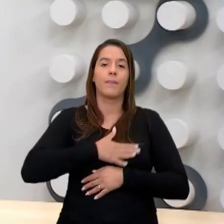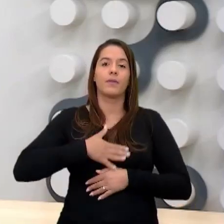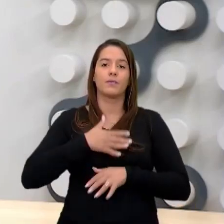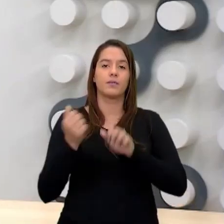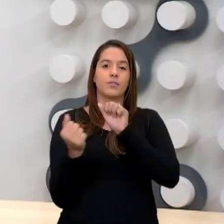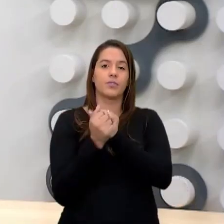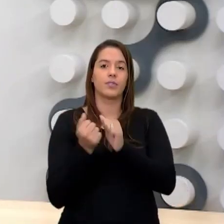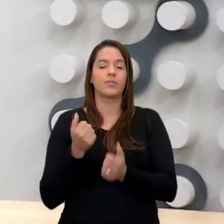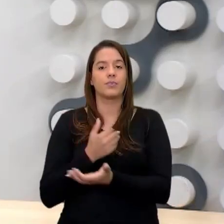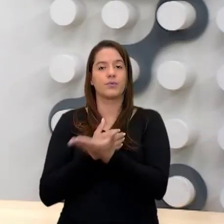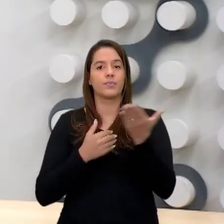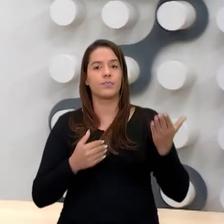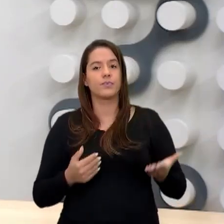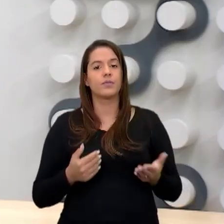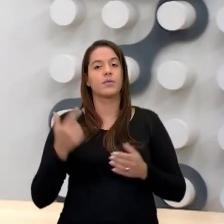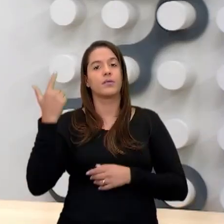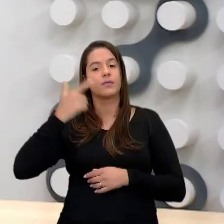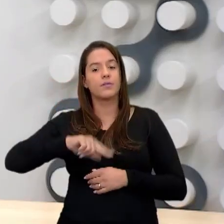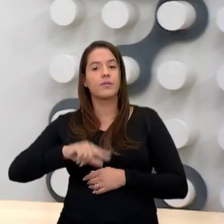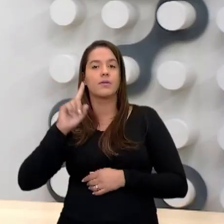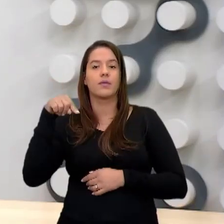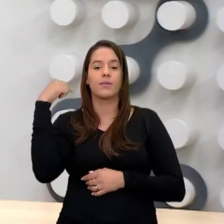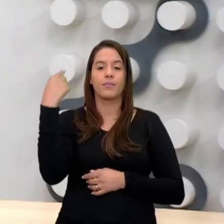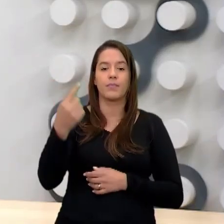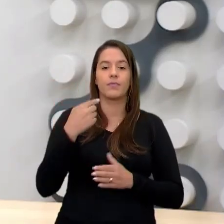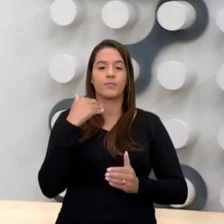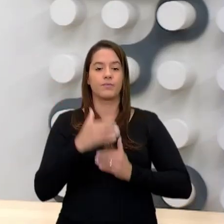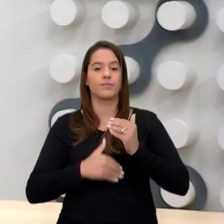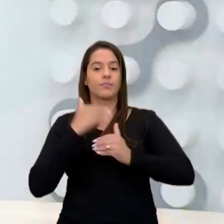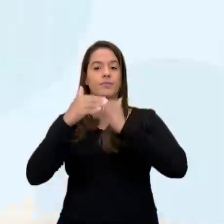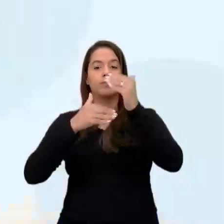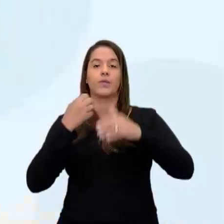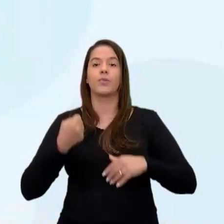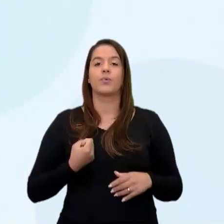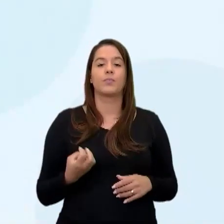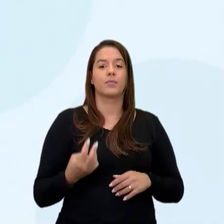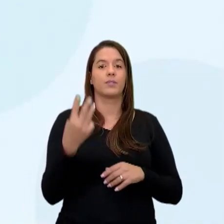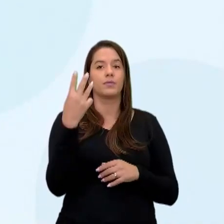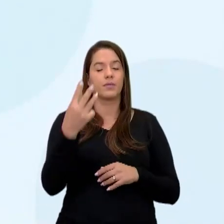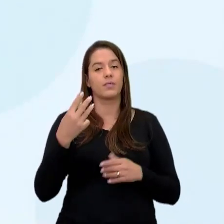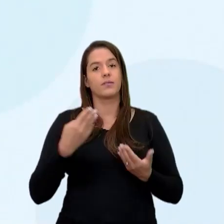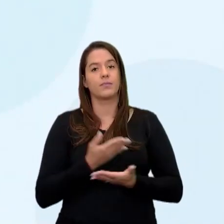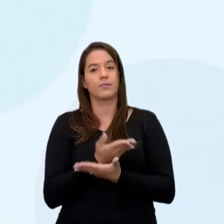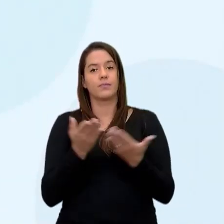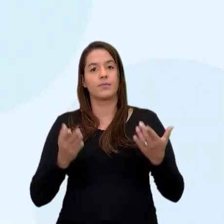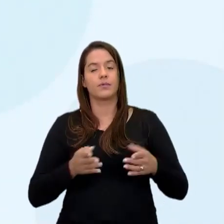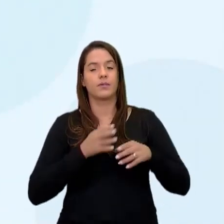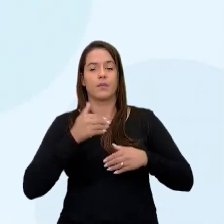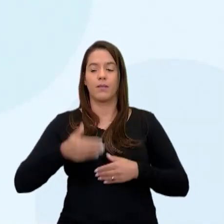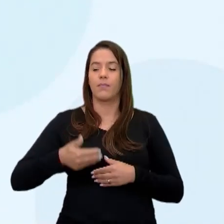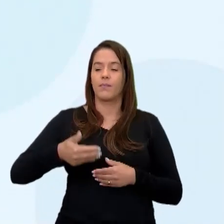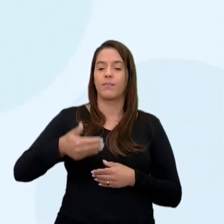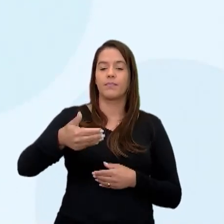estar aqui com vocês, né? Nós vamos ter na próxima aula o desenvolvimento 3 da atividade 2, dando